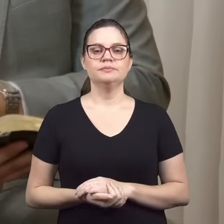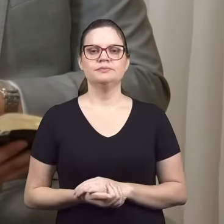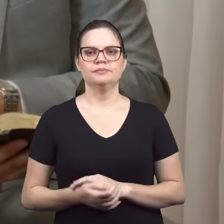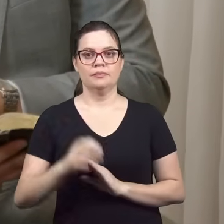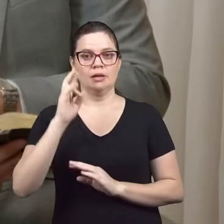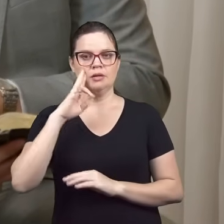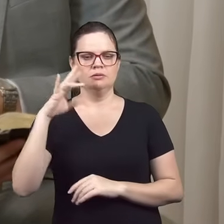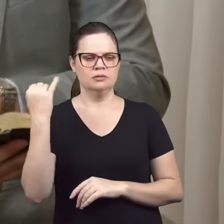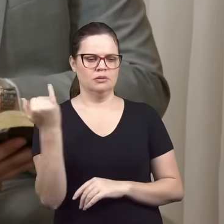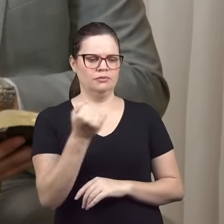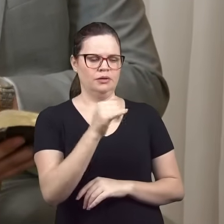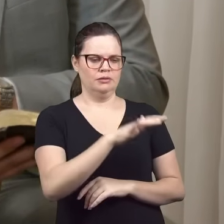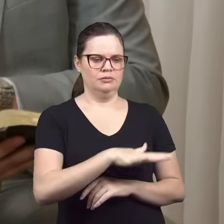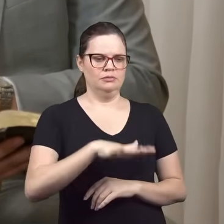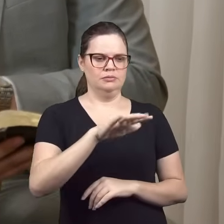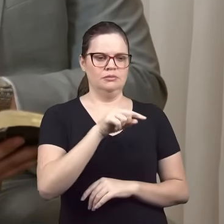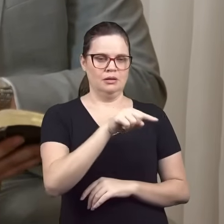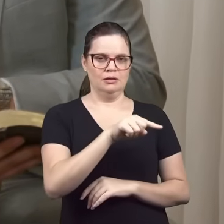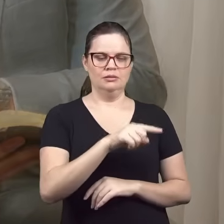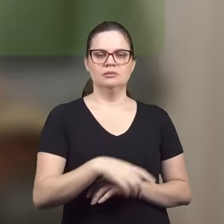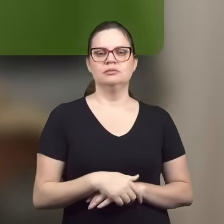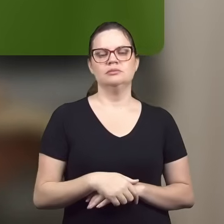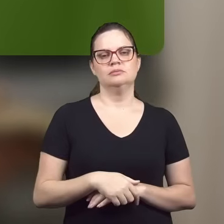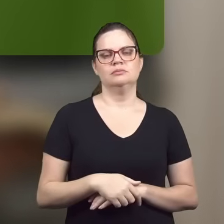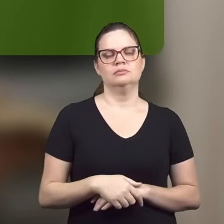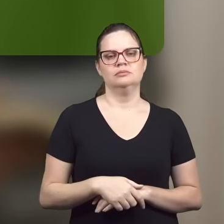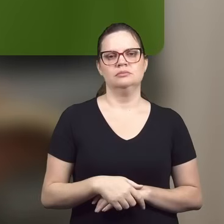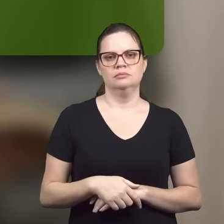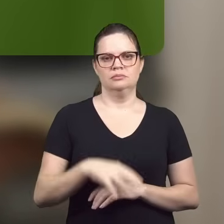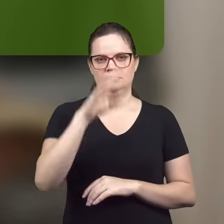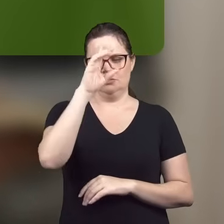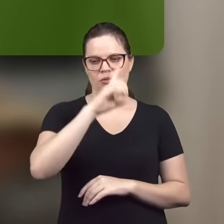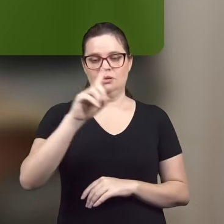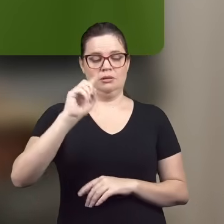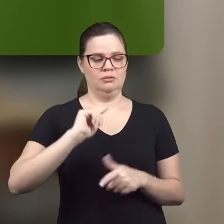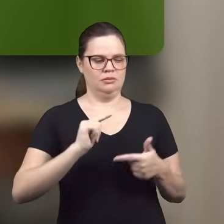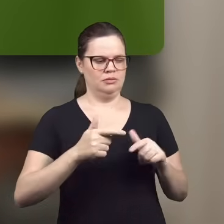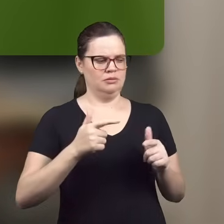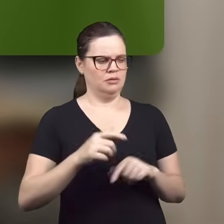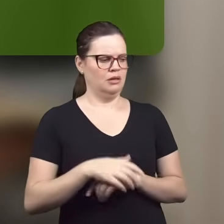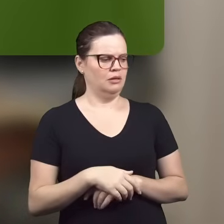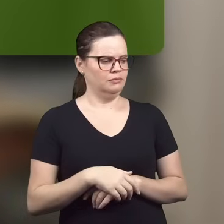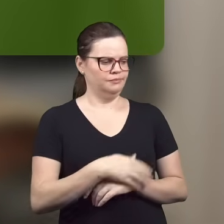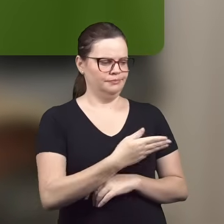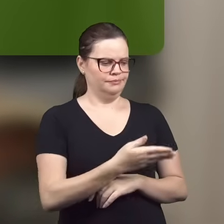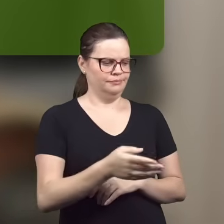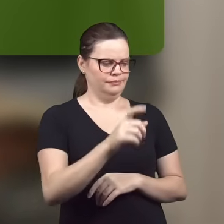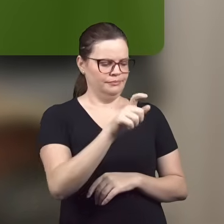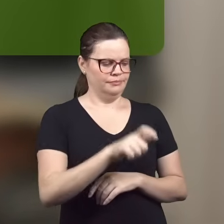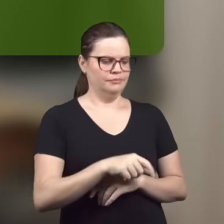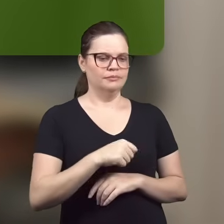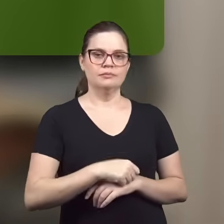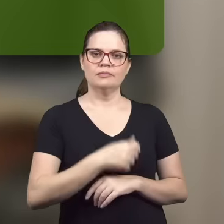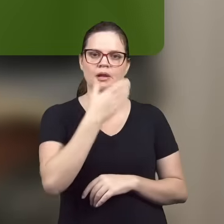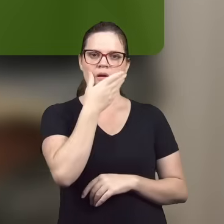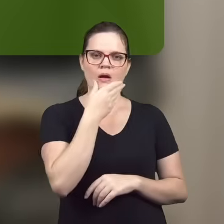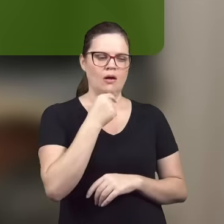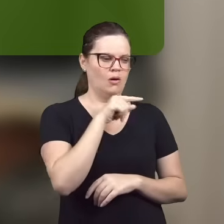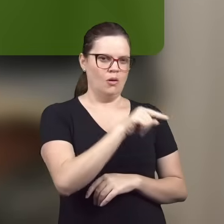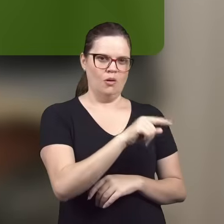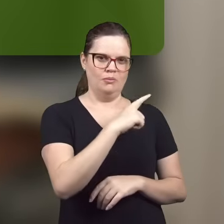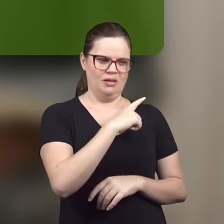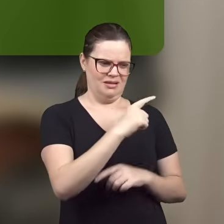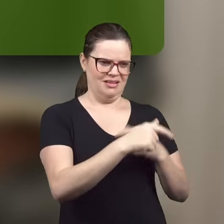Assim diz o Senhor dos Exércitos, Deus de Israel: nunca faltará varão a Jonadab, filho de